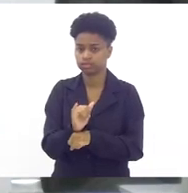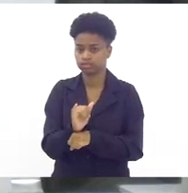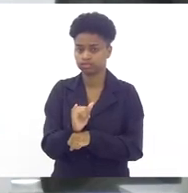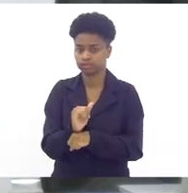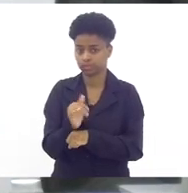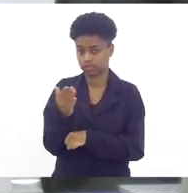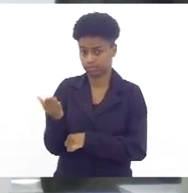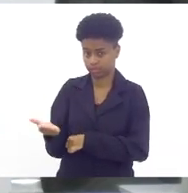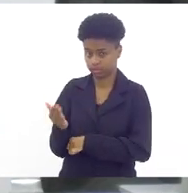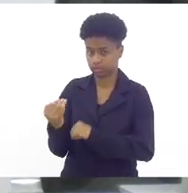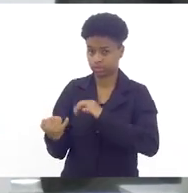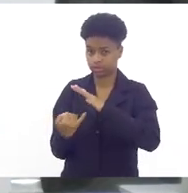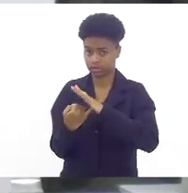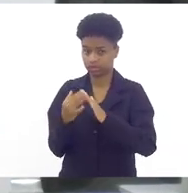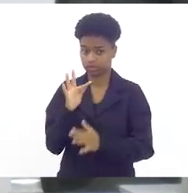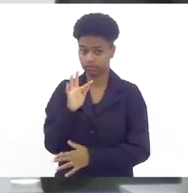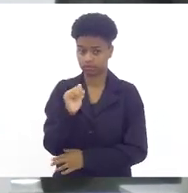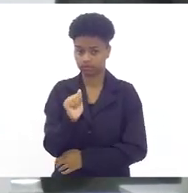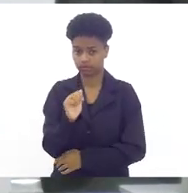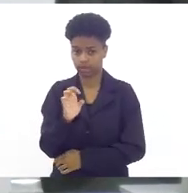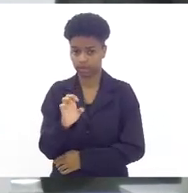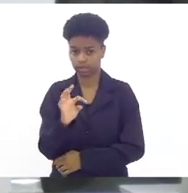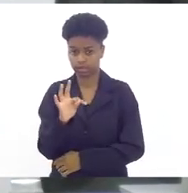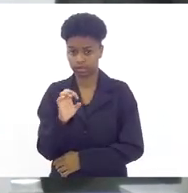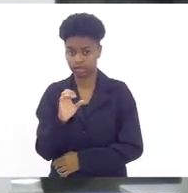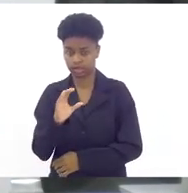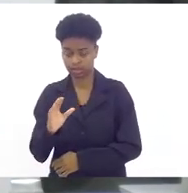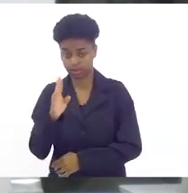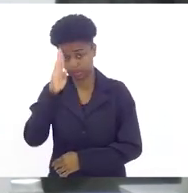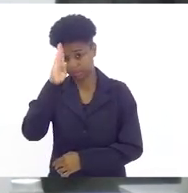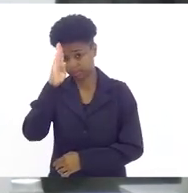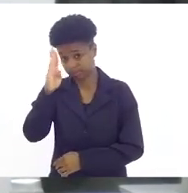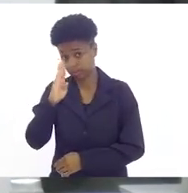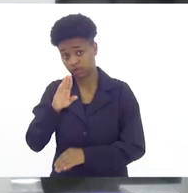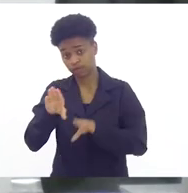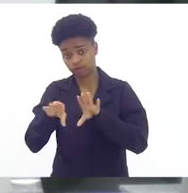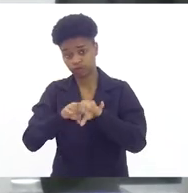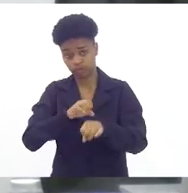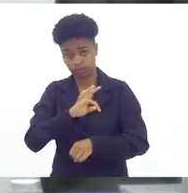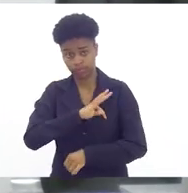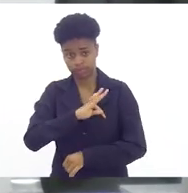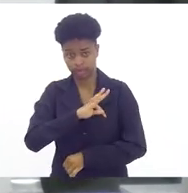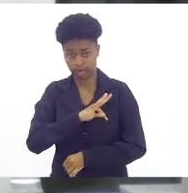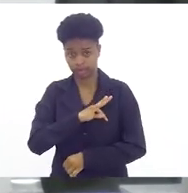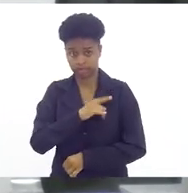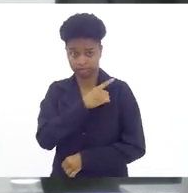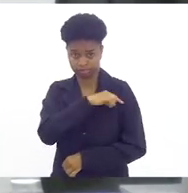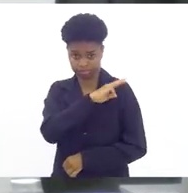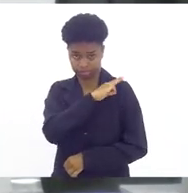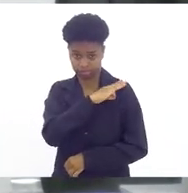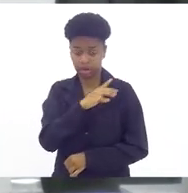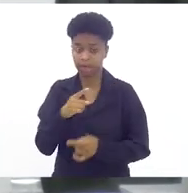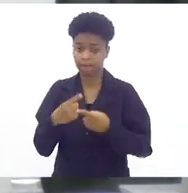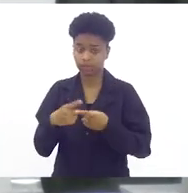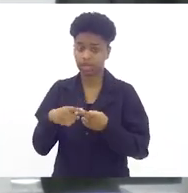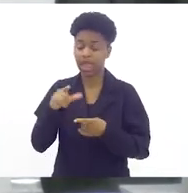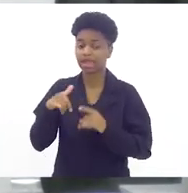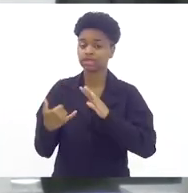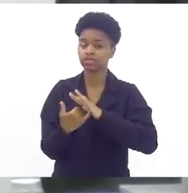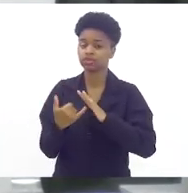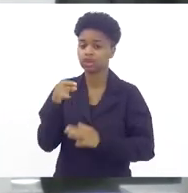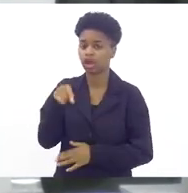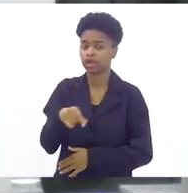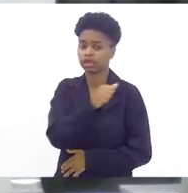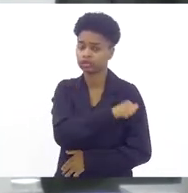que a Faetec cumpre Especialmente na formação técnica de nível médio ela é a instituição do Estado do Rio de Janeiro que